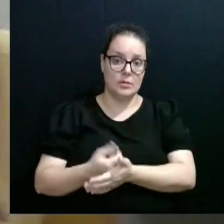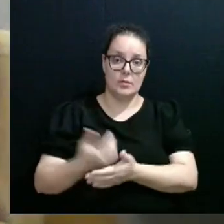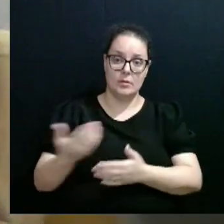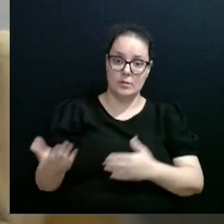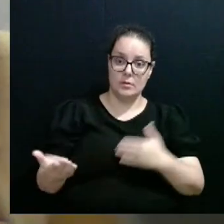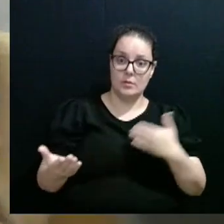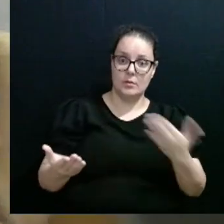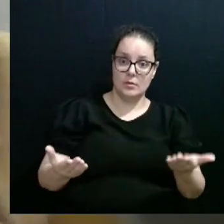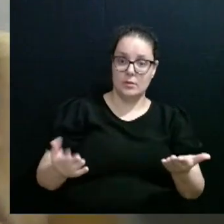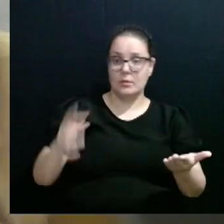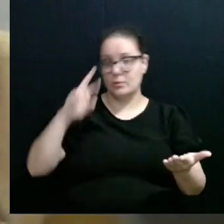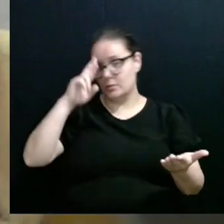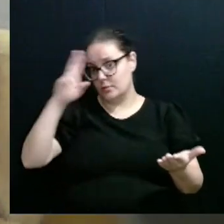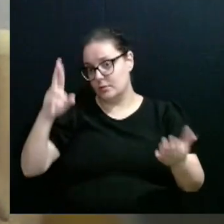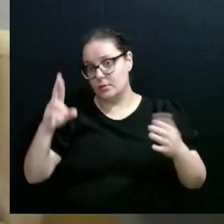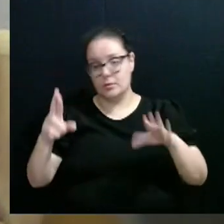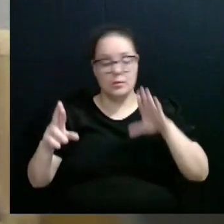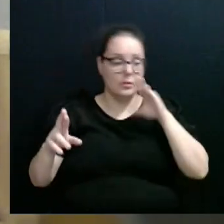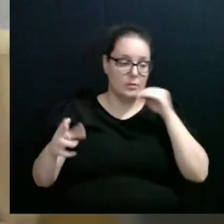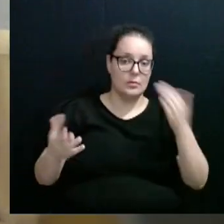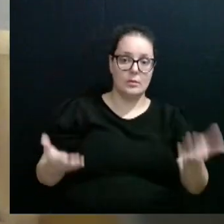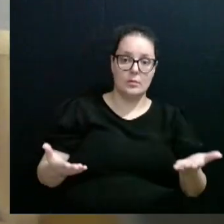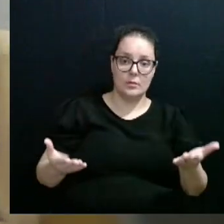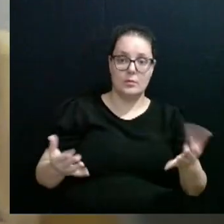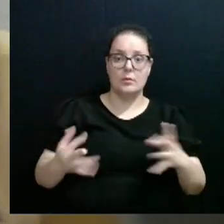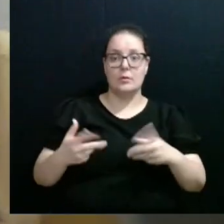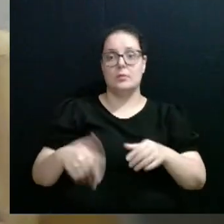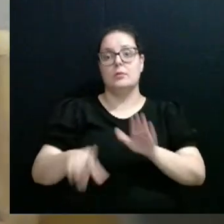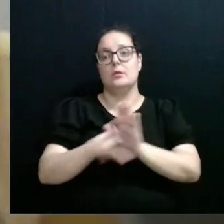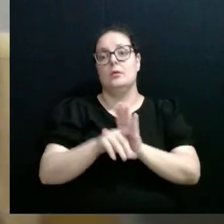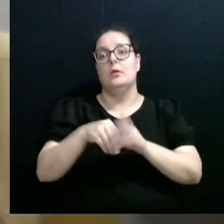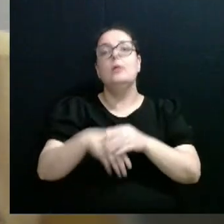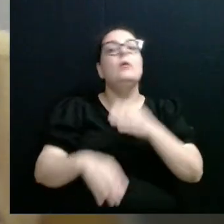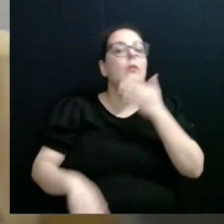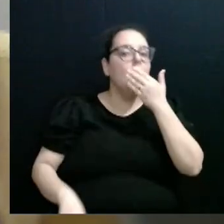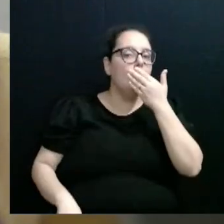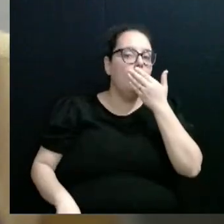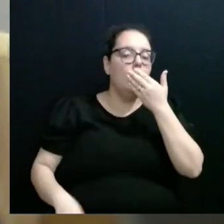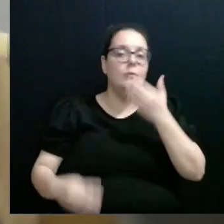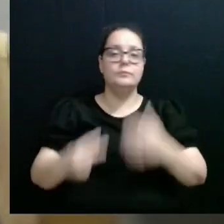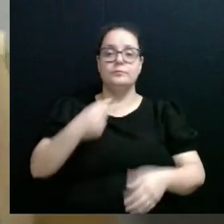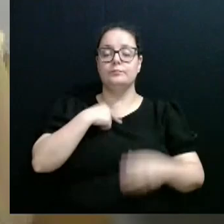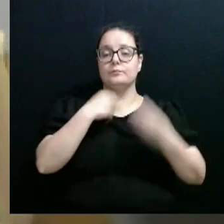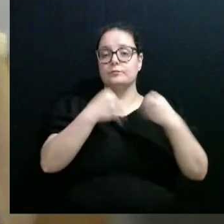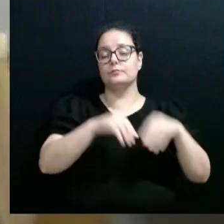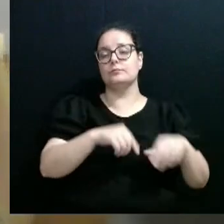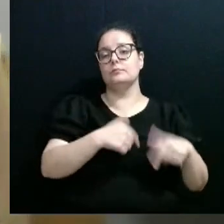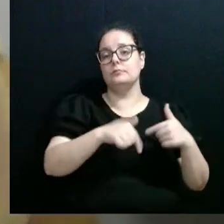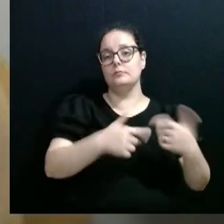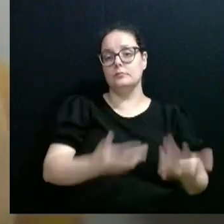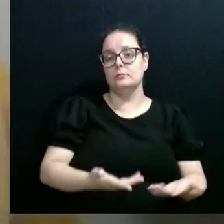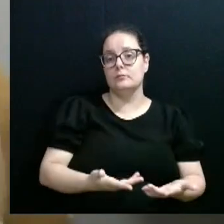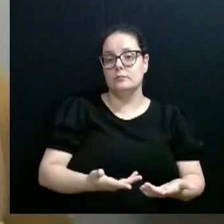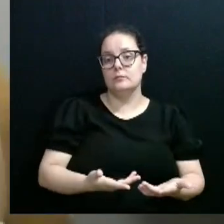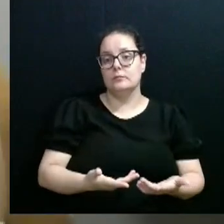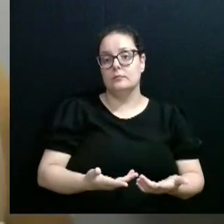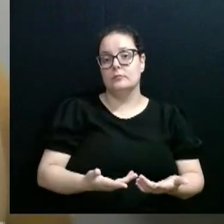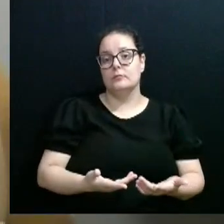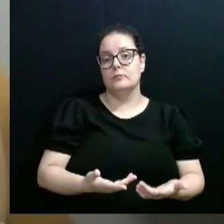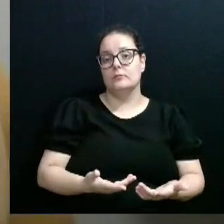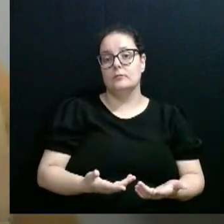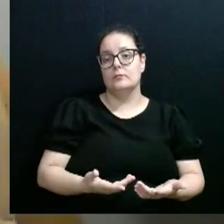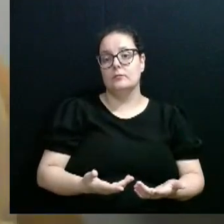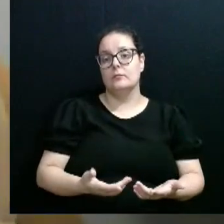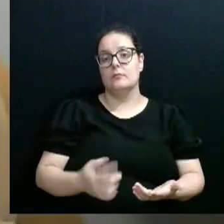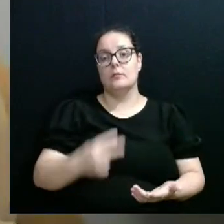Tem que ser feita de forma tudo legal. E você também não pode prejudicar o trabalhador, tem que ver a questão de saúde e higiene do